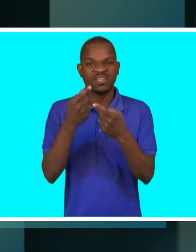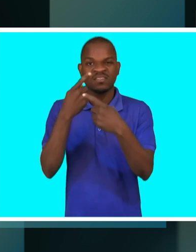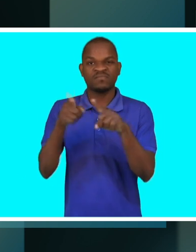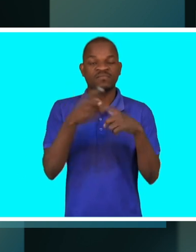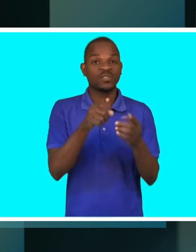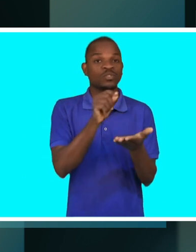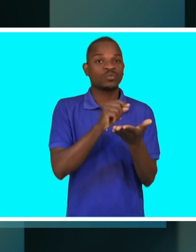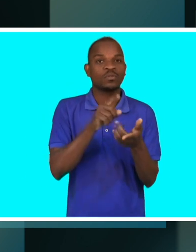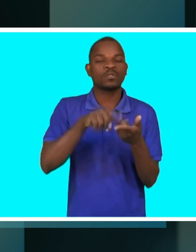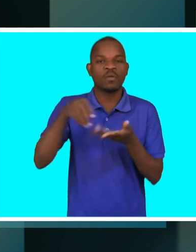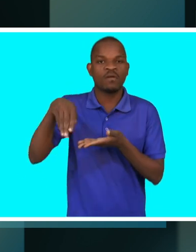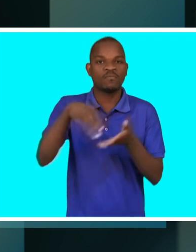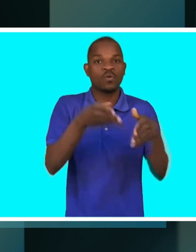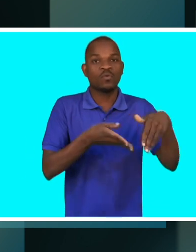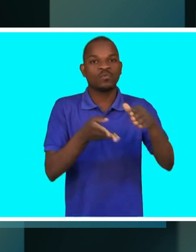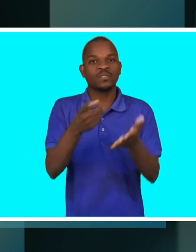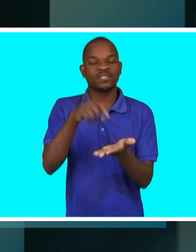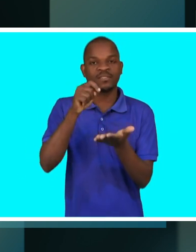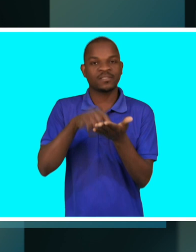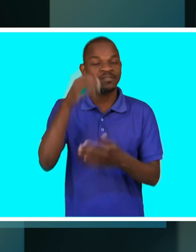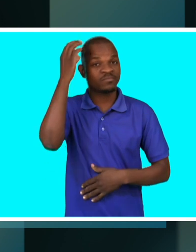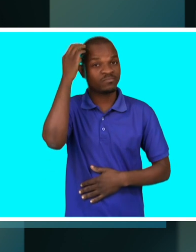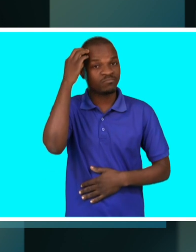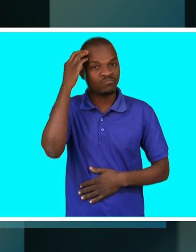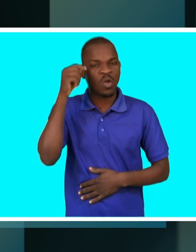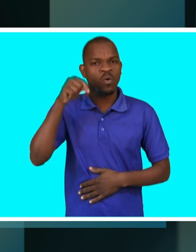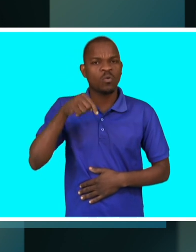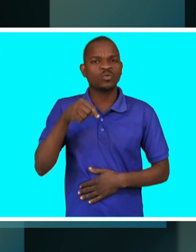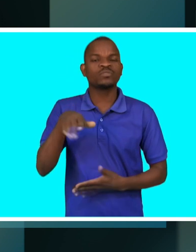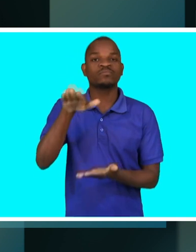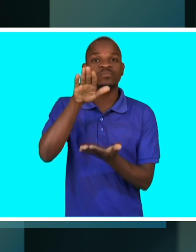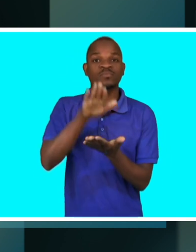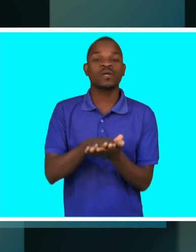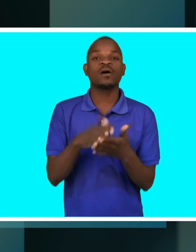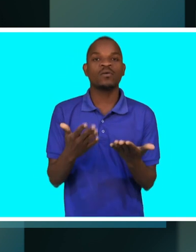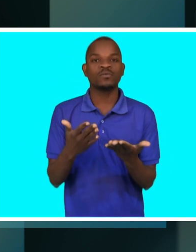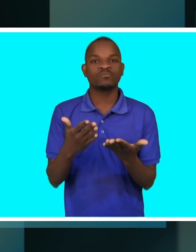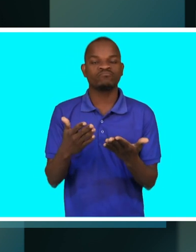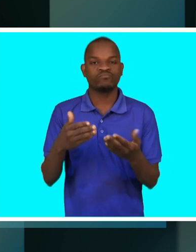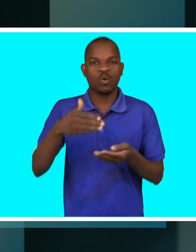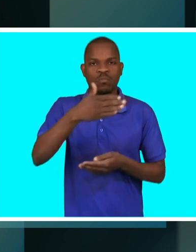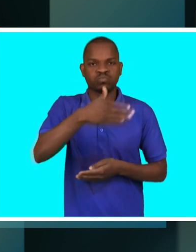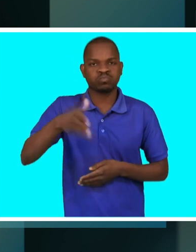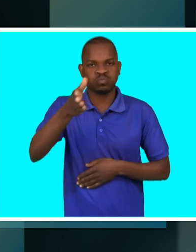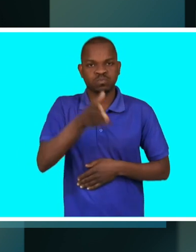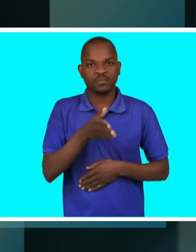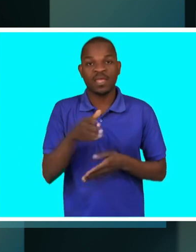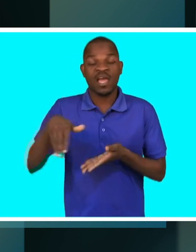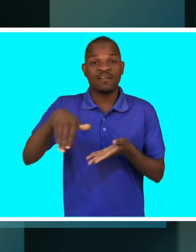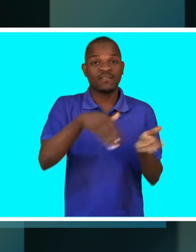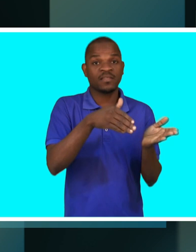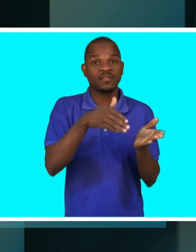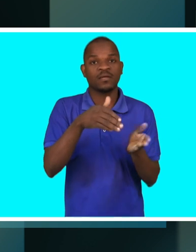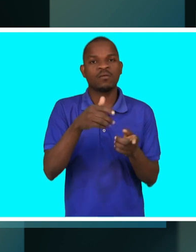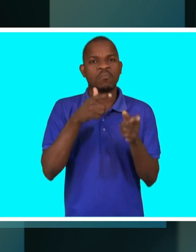várias escolas e avenidas da cidade de Maputo. Hoje escalamos o entrocamento entre as avenidas